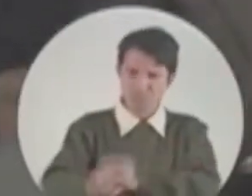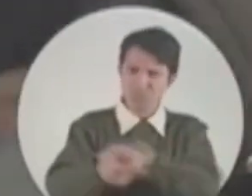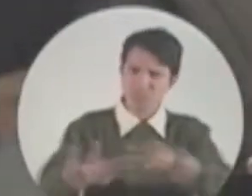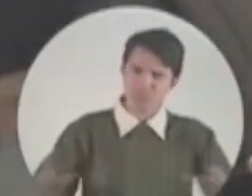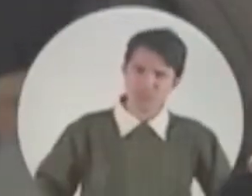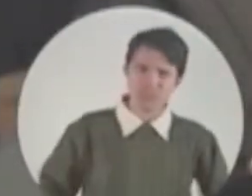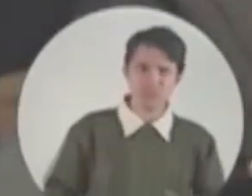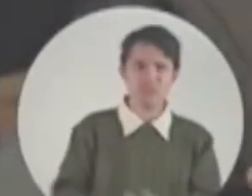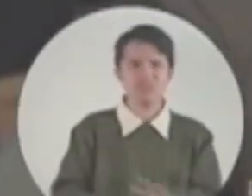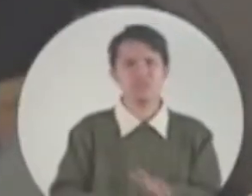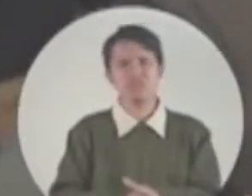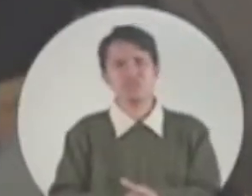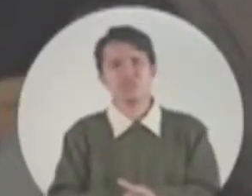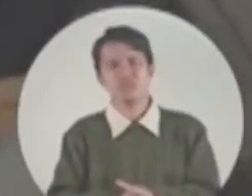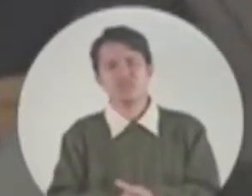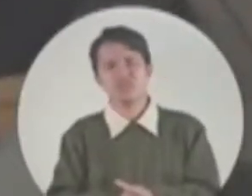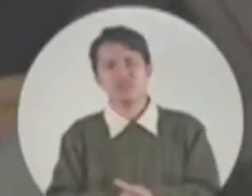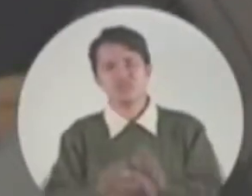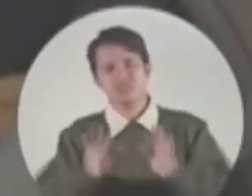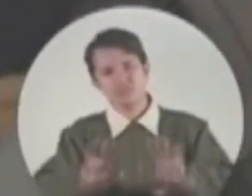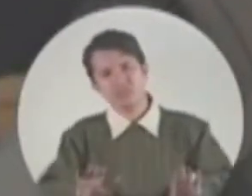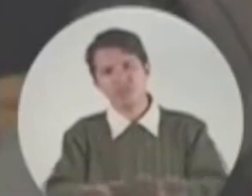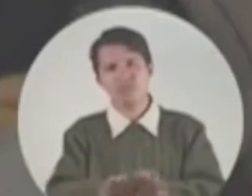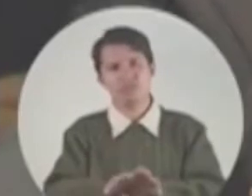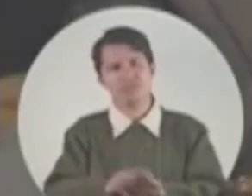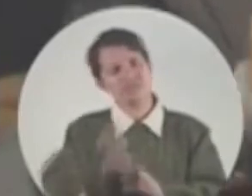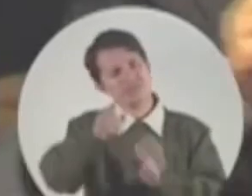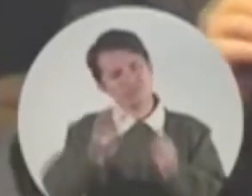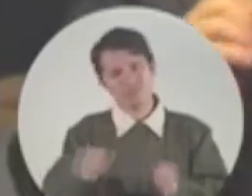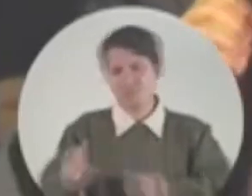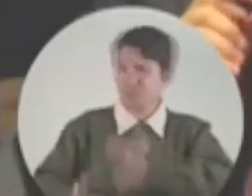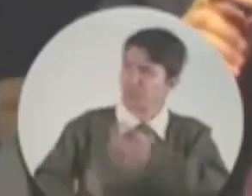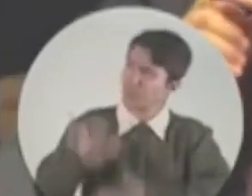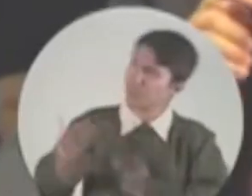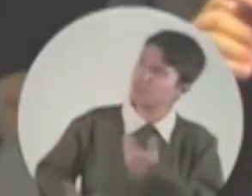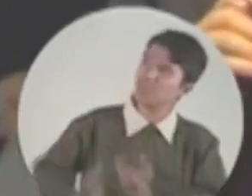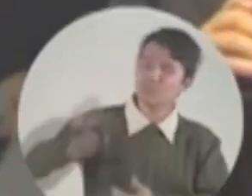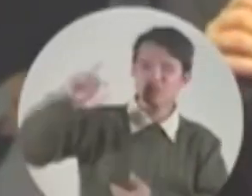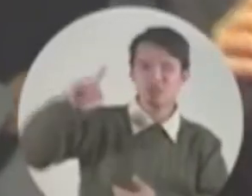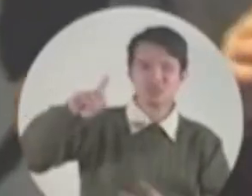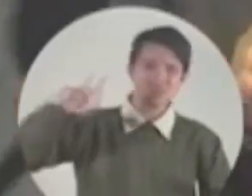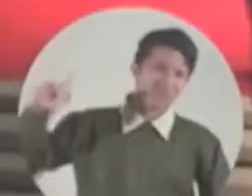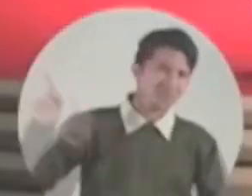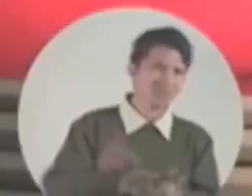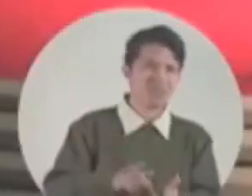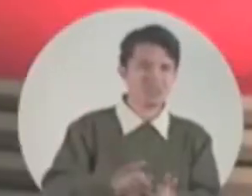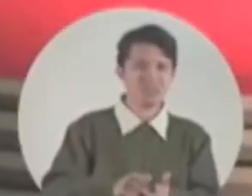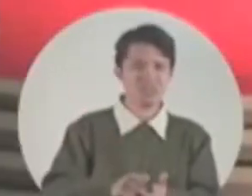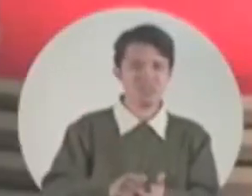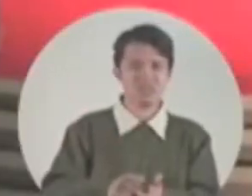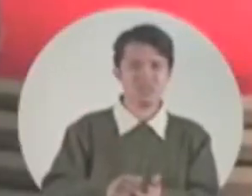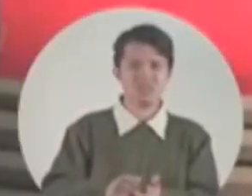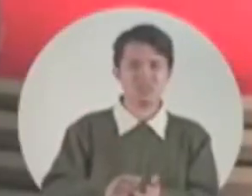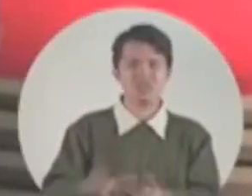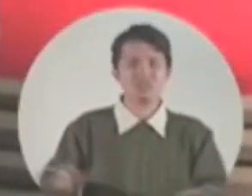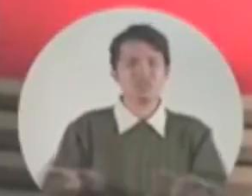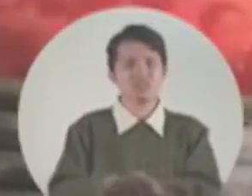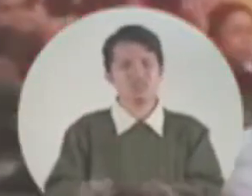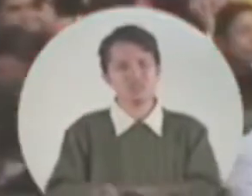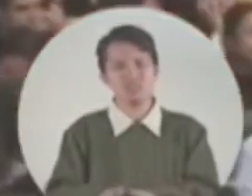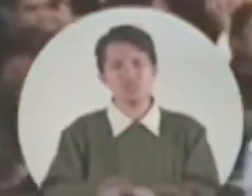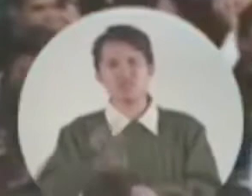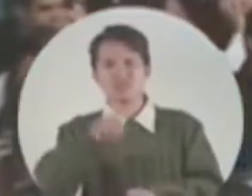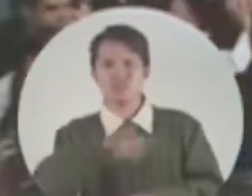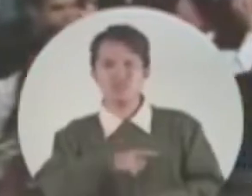as coisas costumeiras, mas que representa a gente servir a Deus com